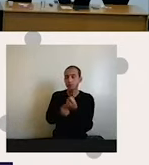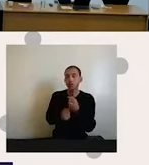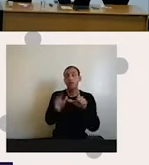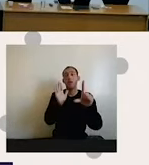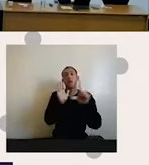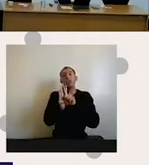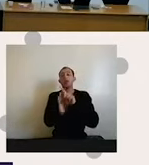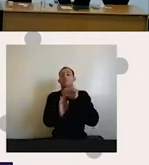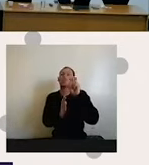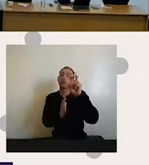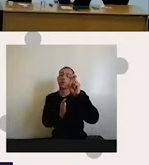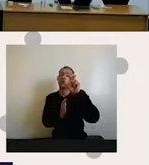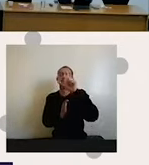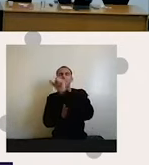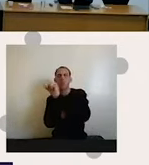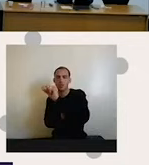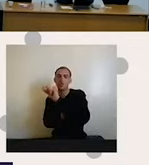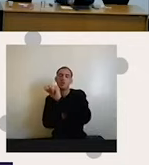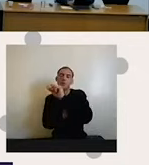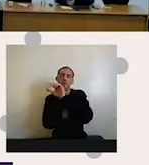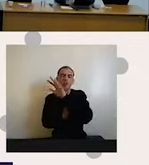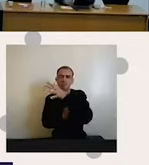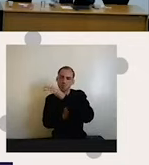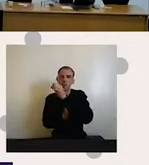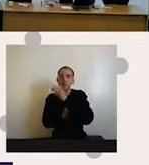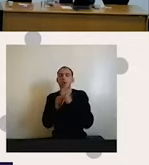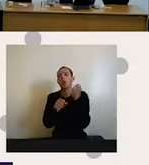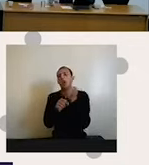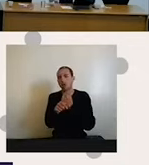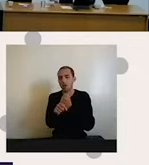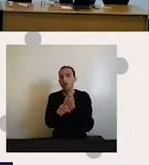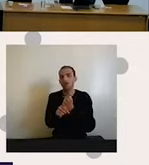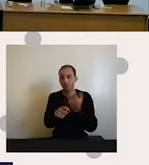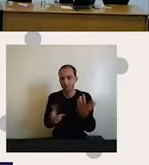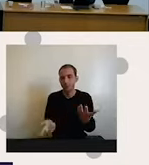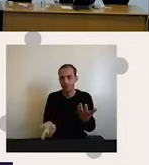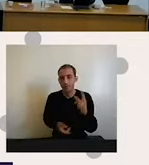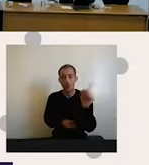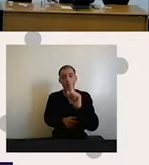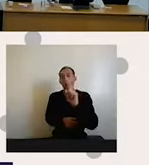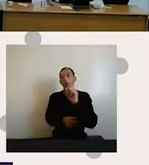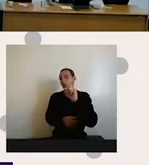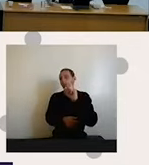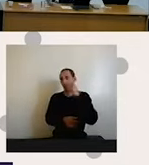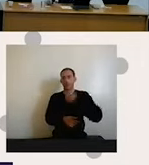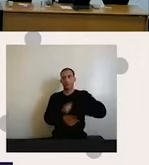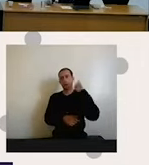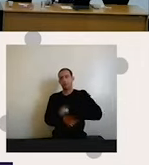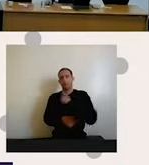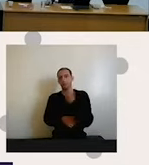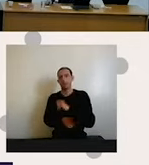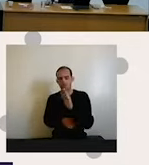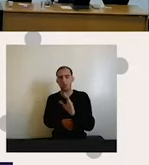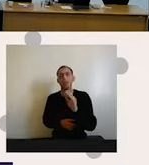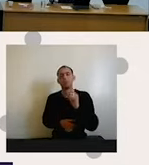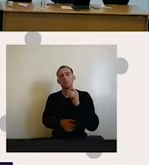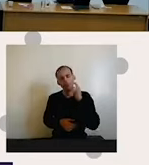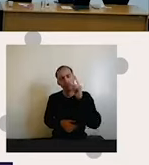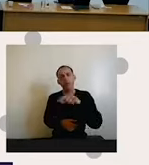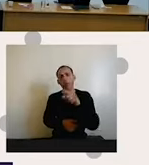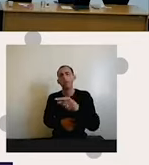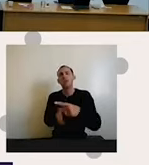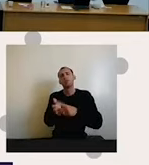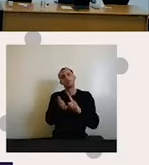honorário pericial antes, né? Então, encerrando, prometo, Sérgio, não me